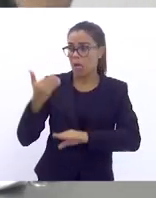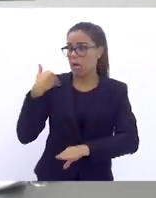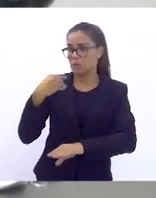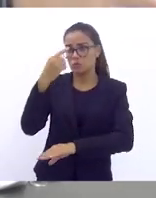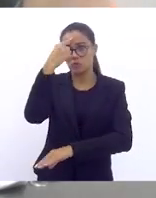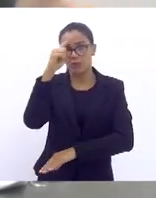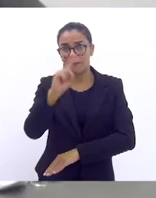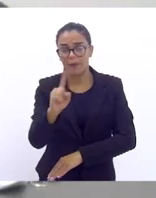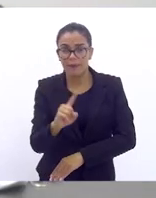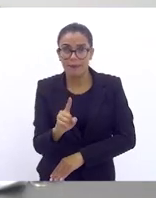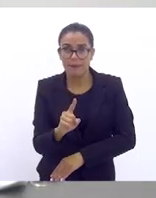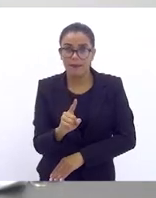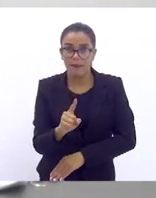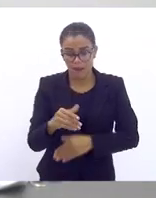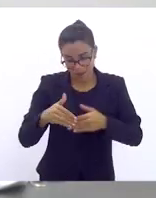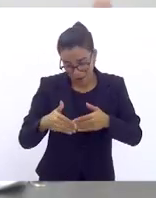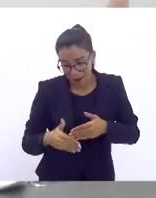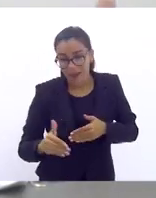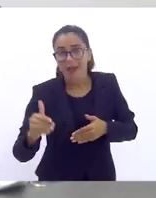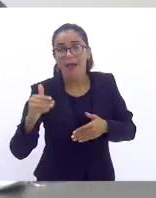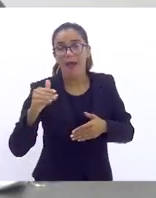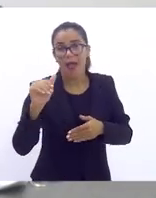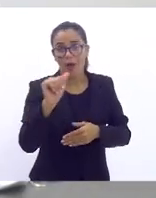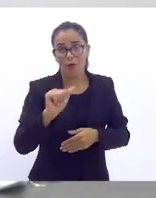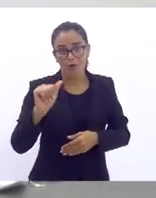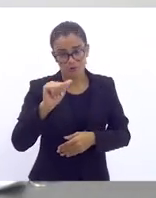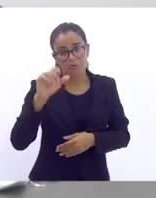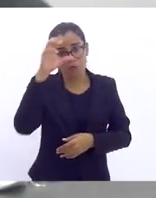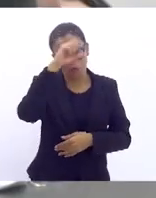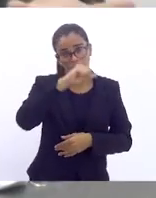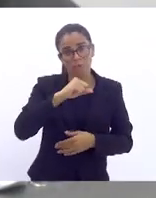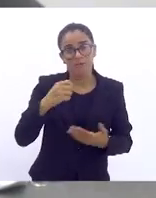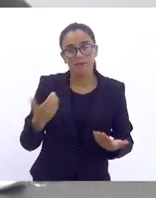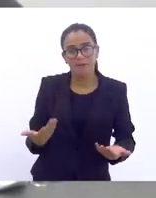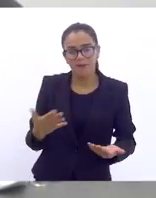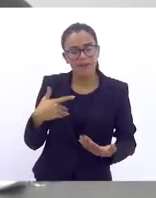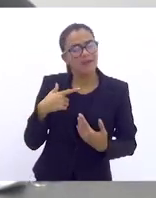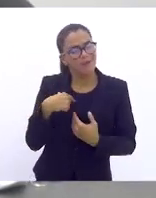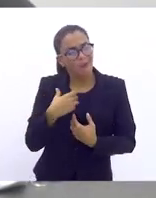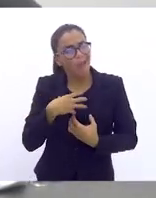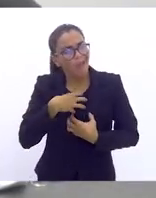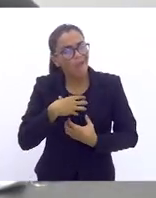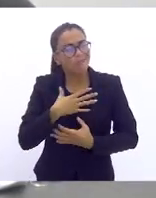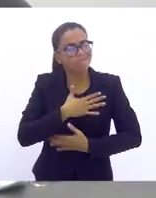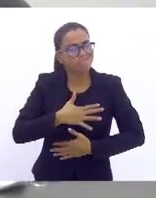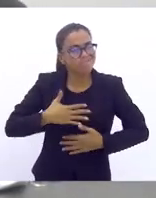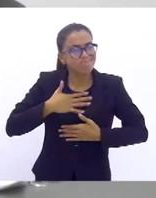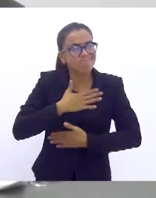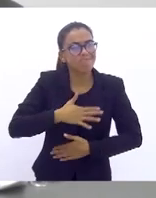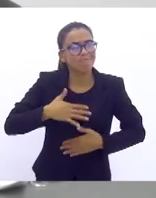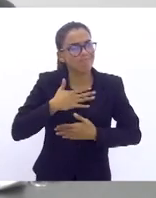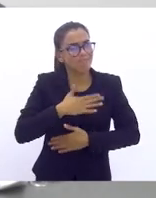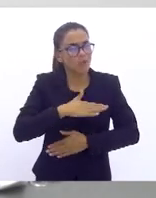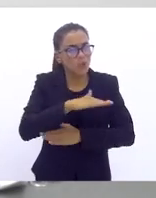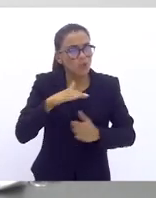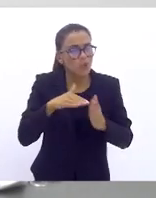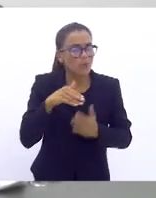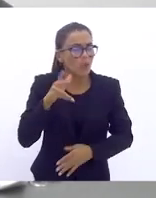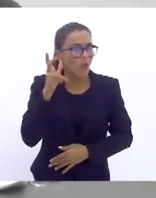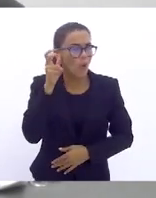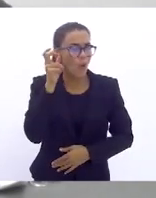vou saber a partir de agosto então eu tô muito satisfeito com que eu ouvi hoje